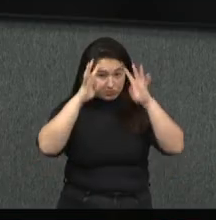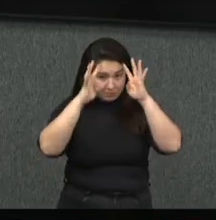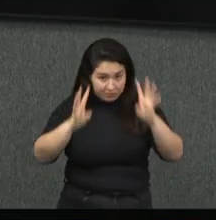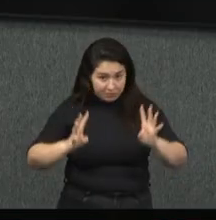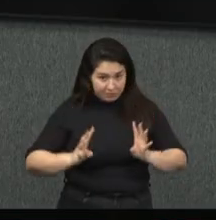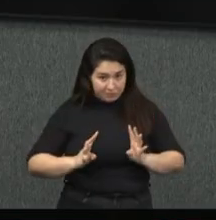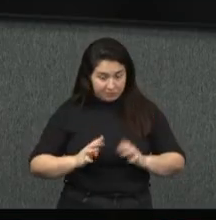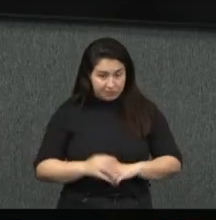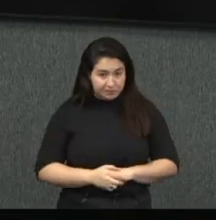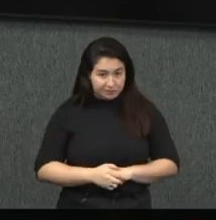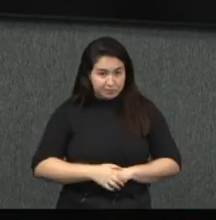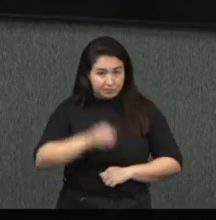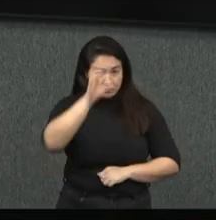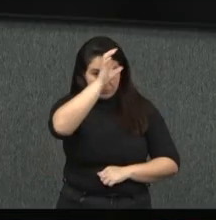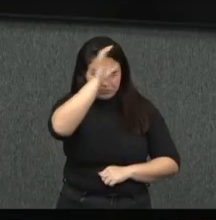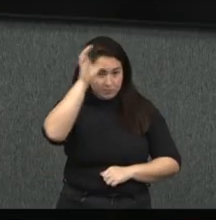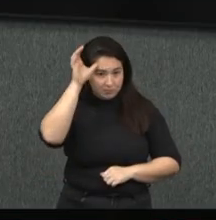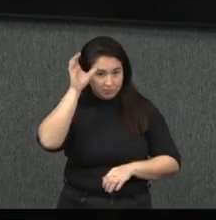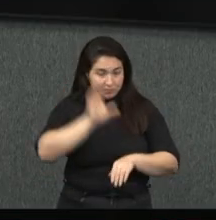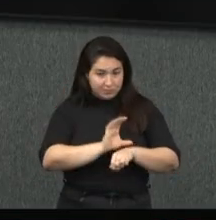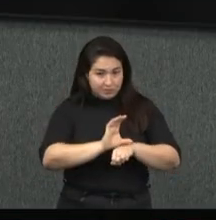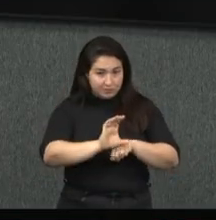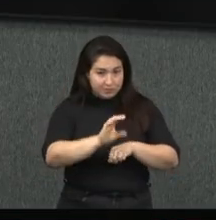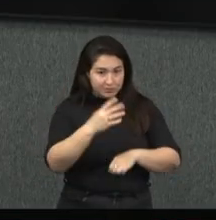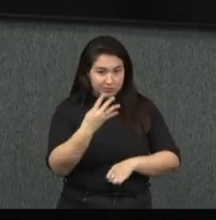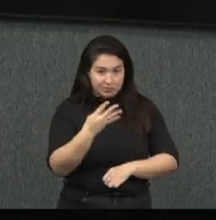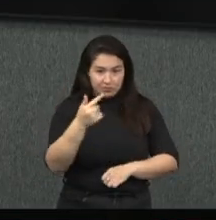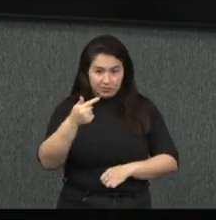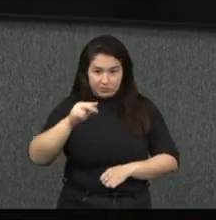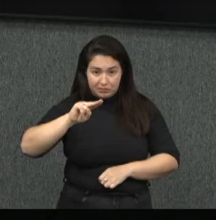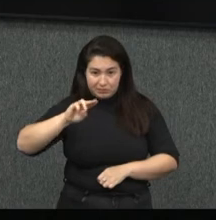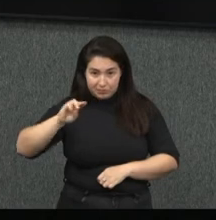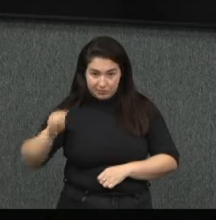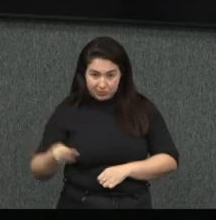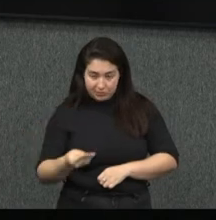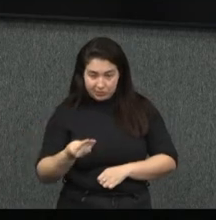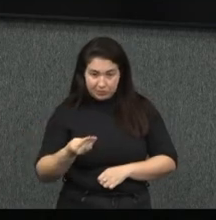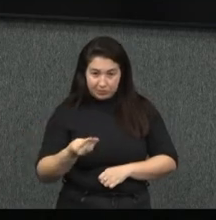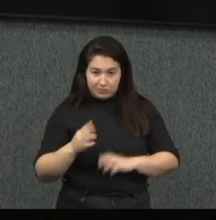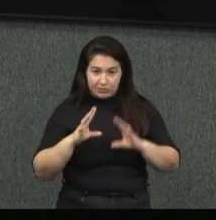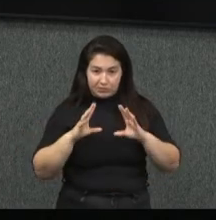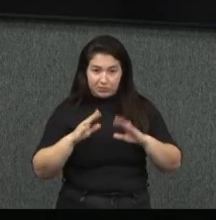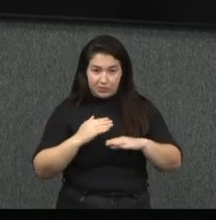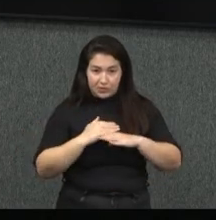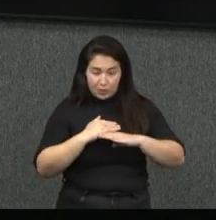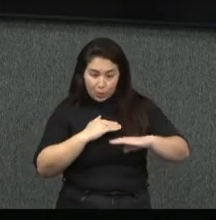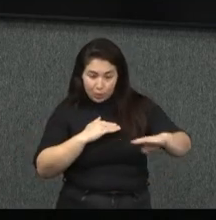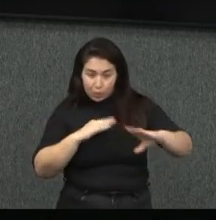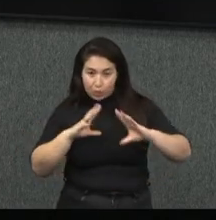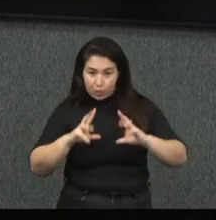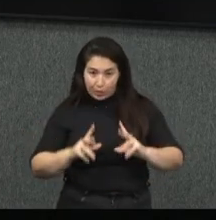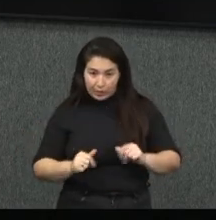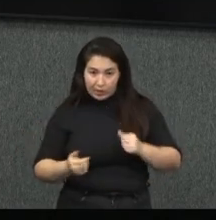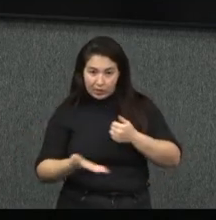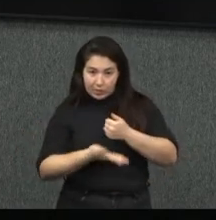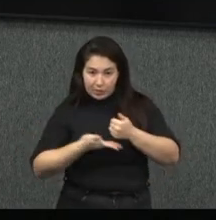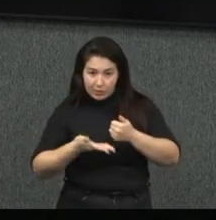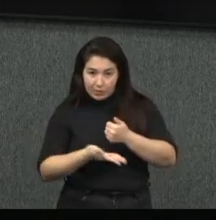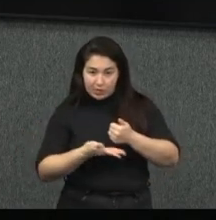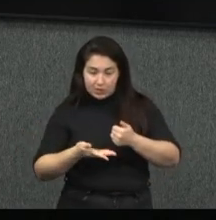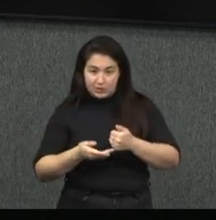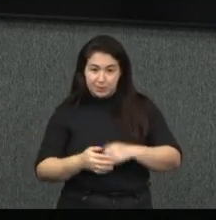Criciúma investiu 47 milhões no saneamento básico, mais 5 milhões de contrapartida.